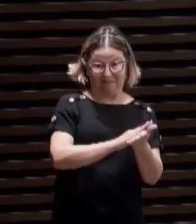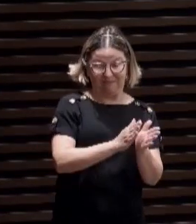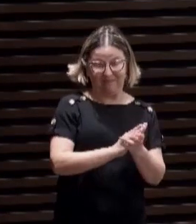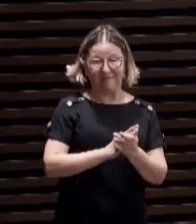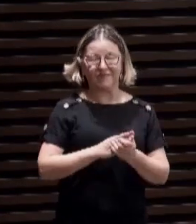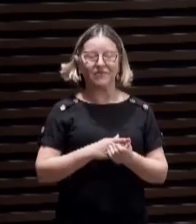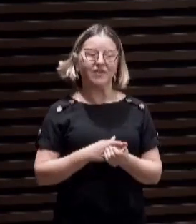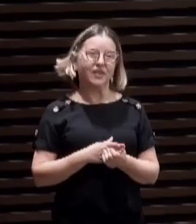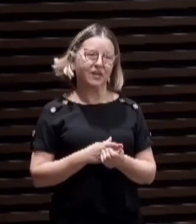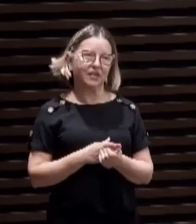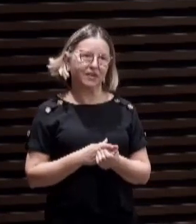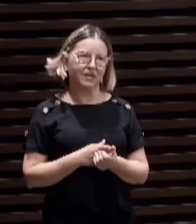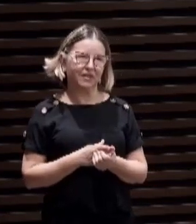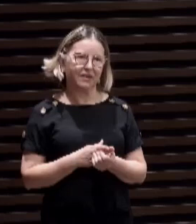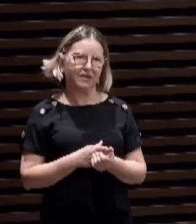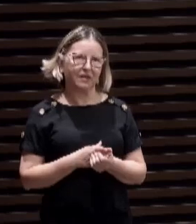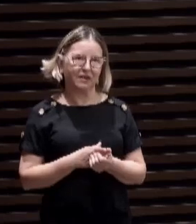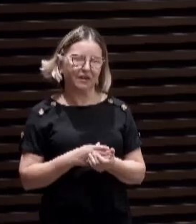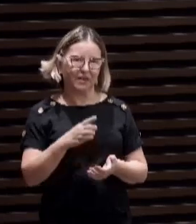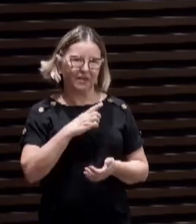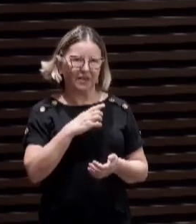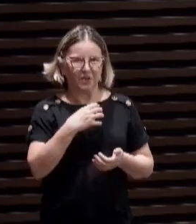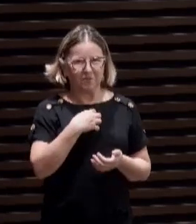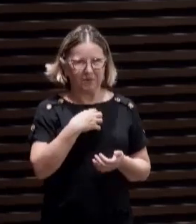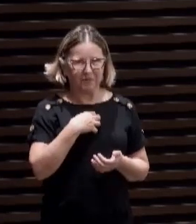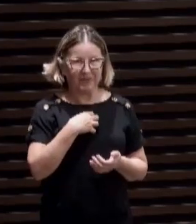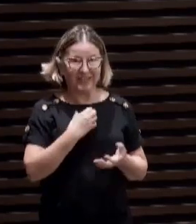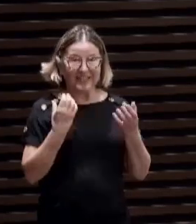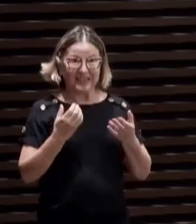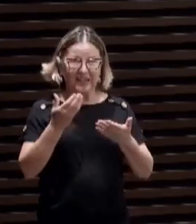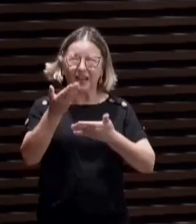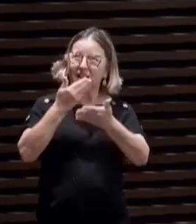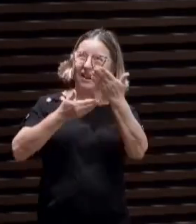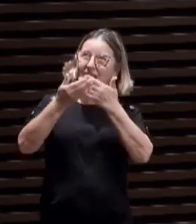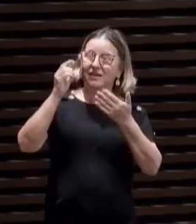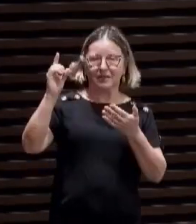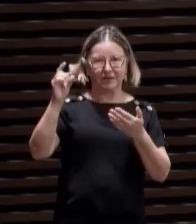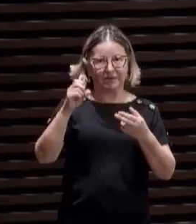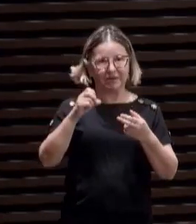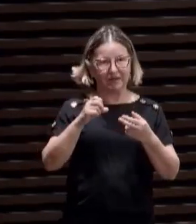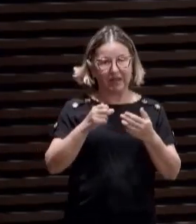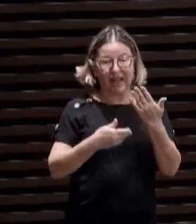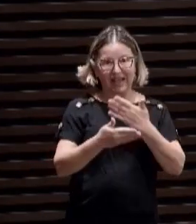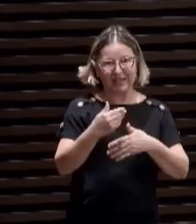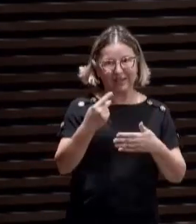uma atitude de querer negociar com Deus por meio das suas obras.